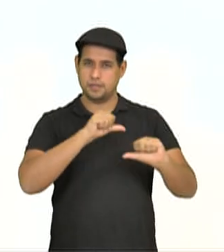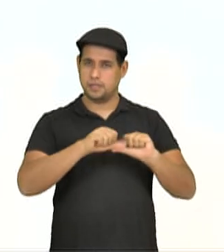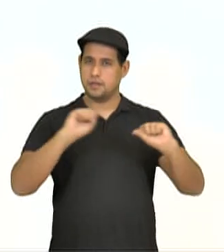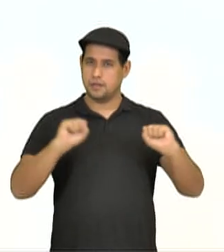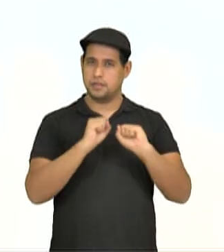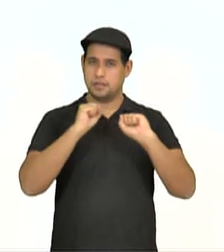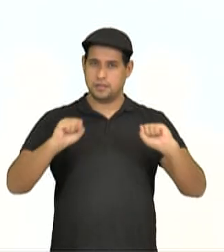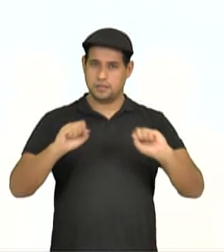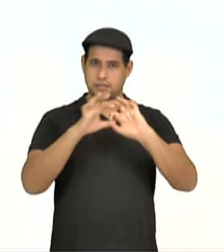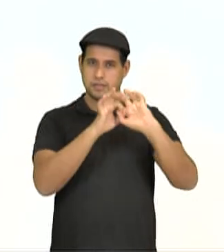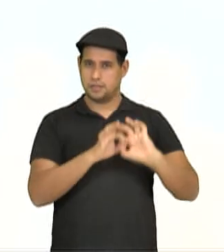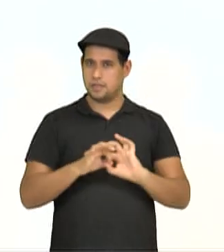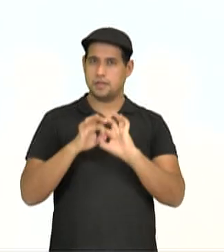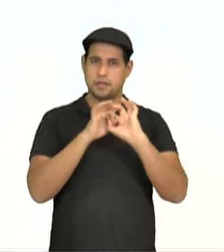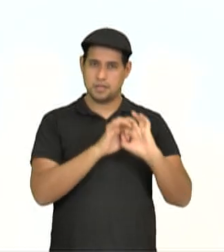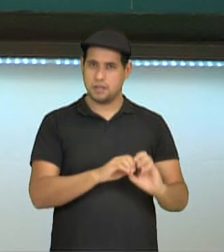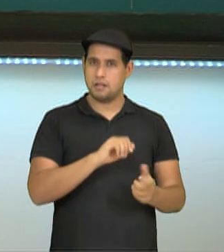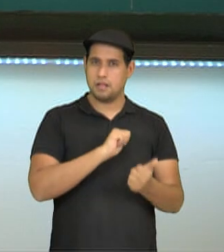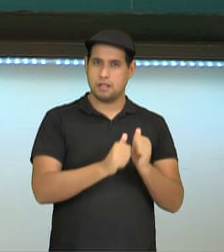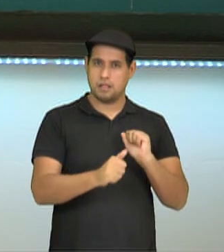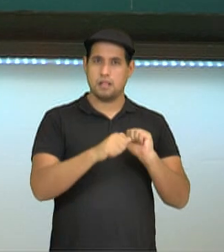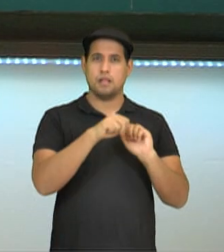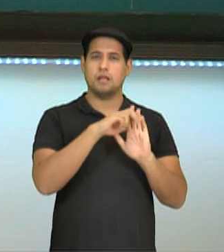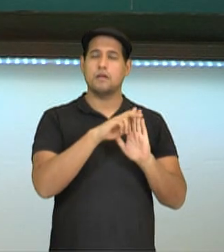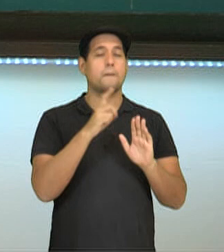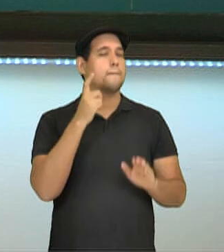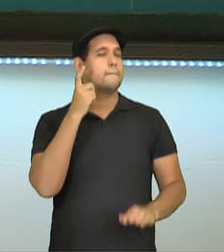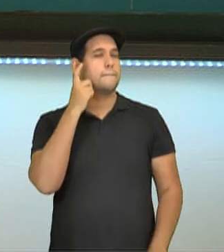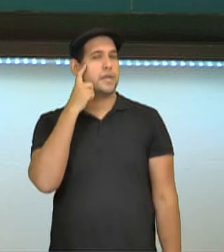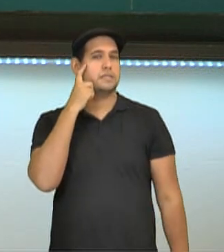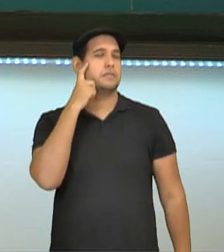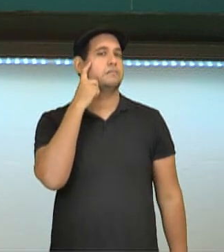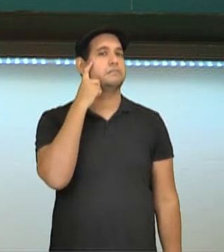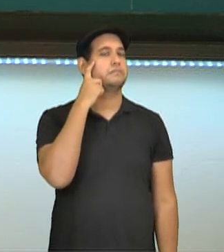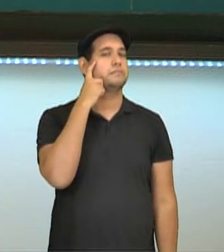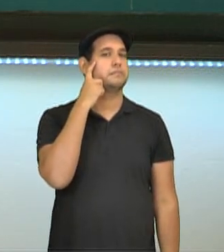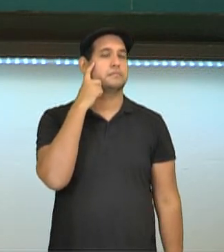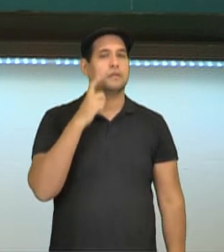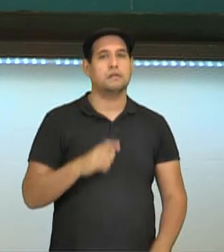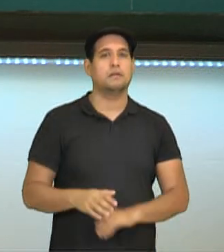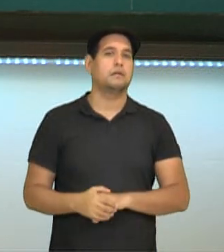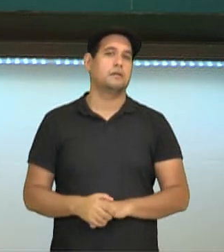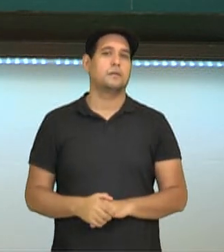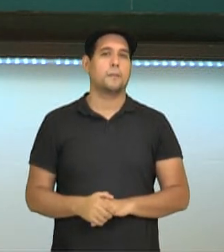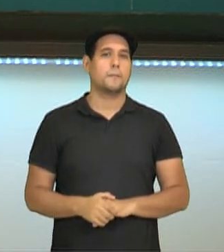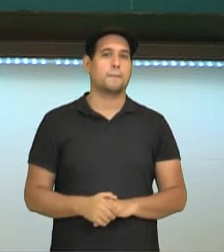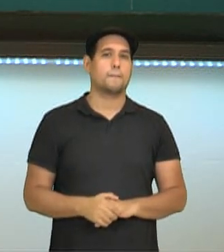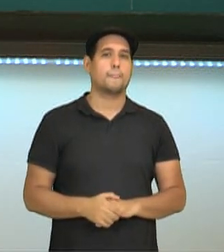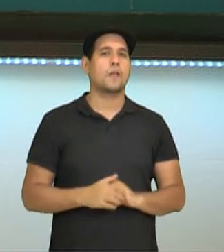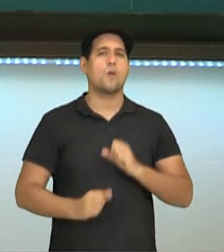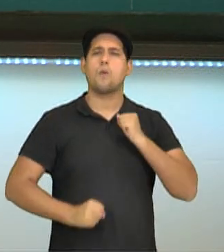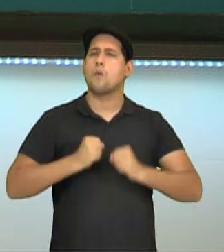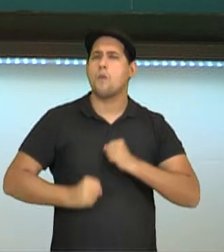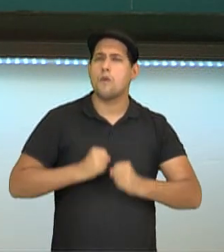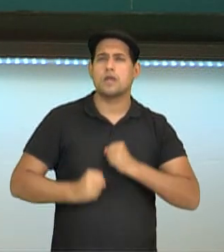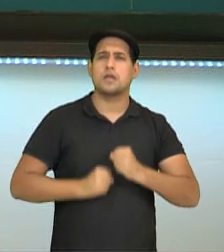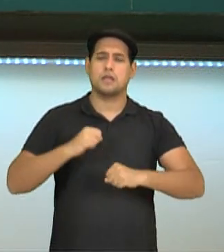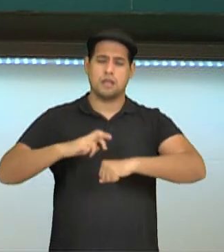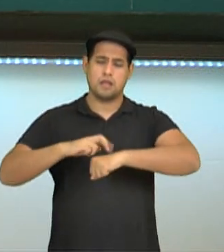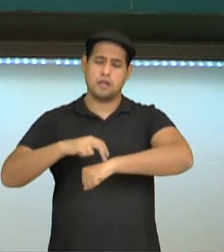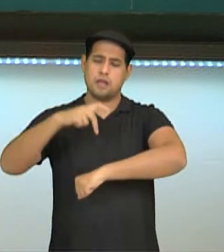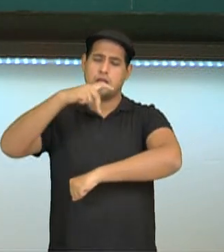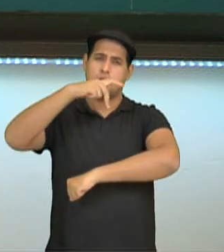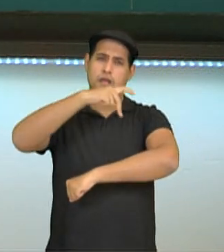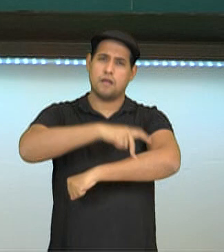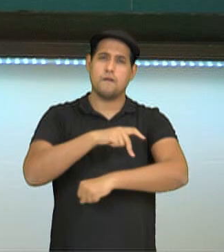atletismo paralímpico? Então, eu quero que vocês pensem no atletismo em si, né? Corridas, saltos,